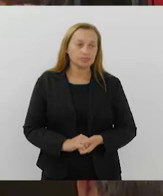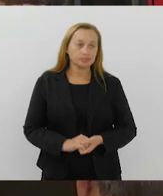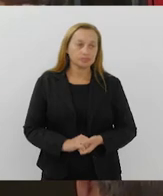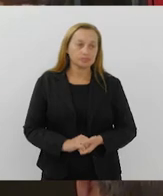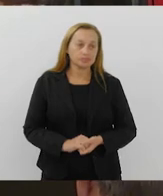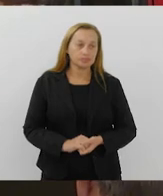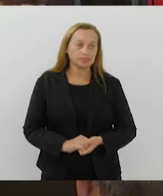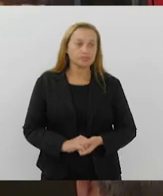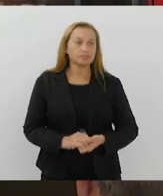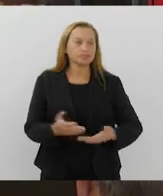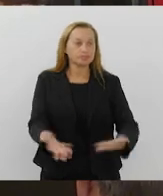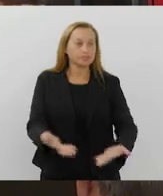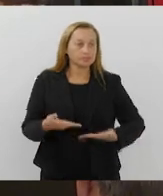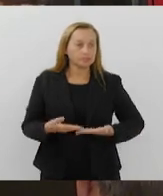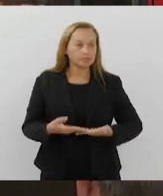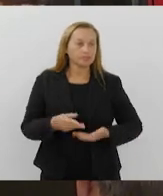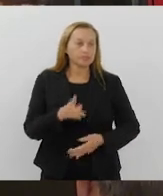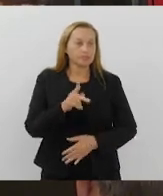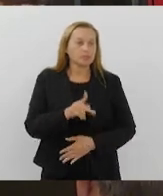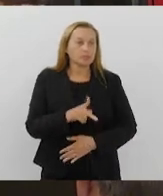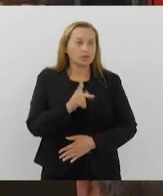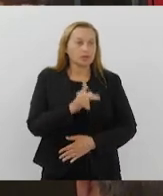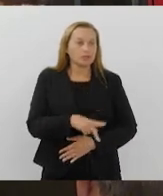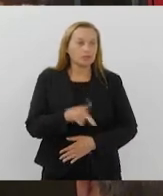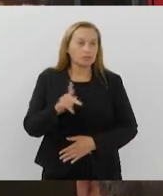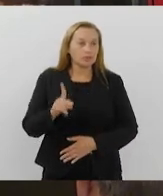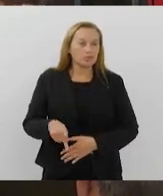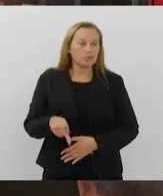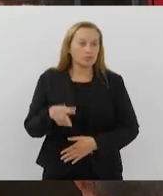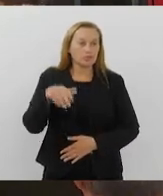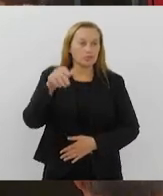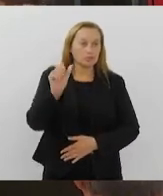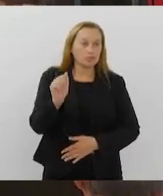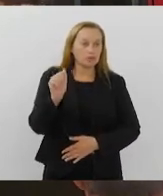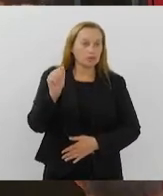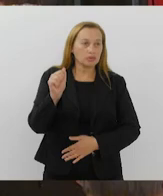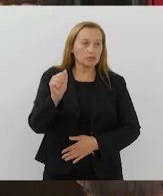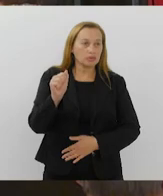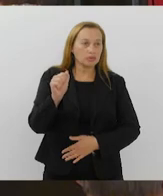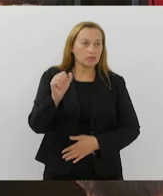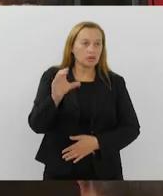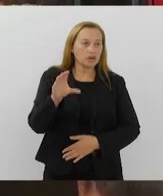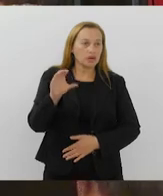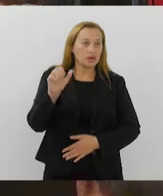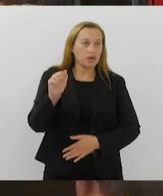Convido o próximo agraciado, o grão-mestre Carlos Alberto dos Santos Dias.